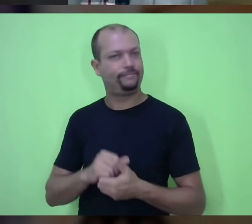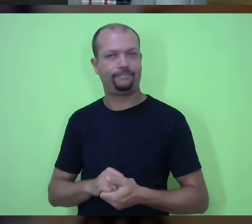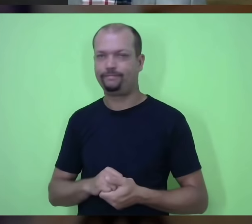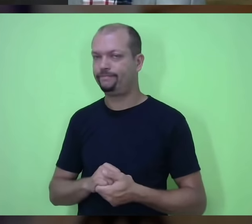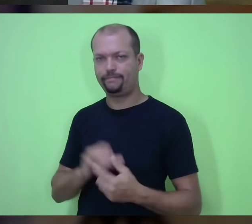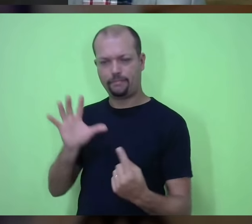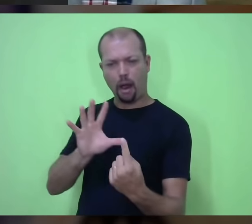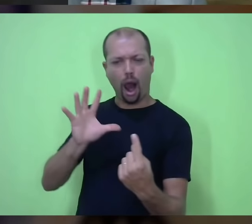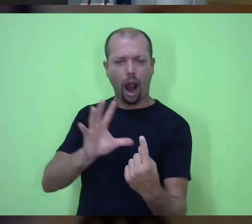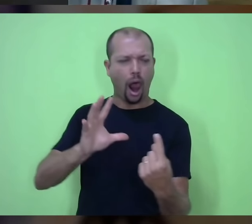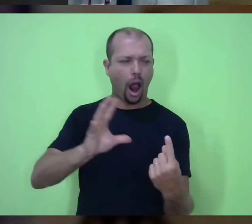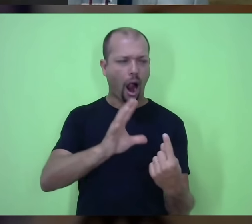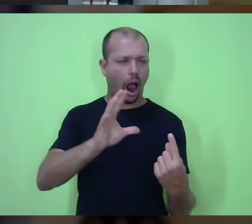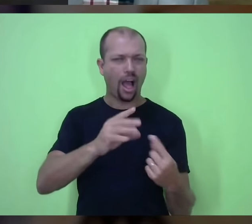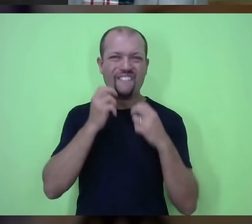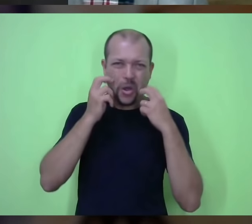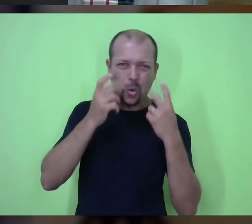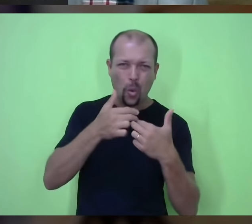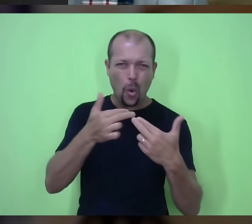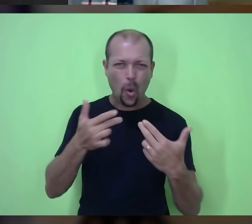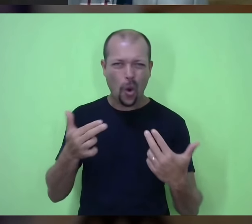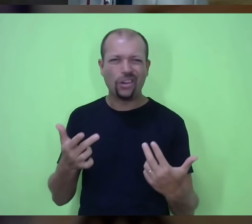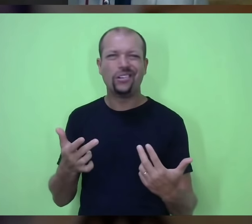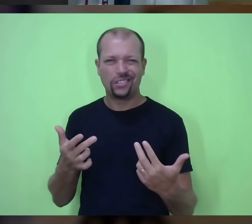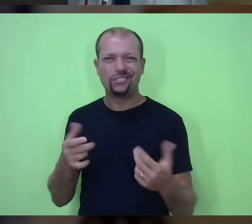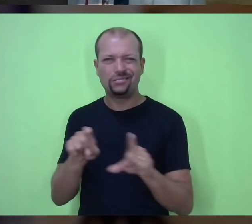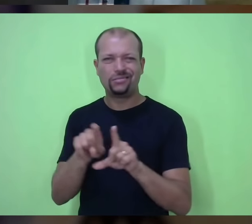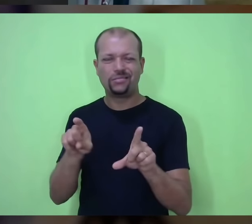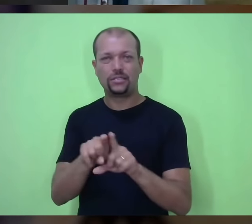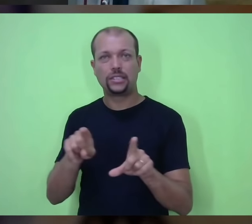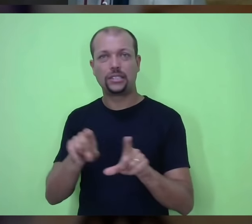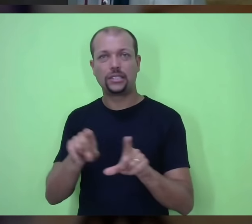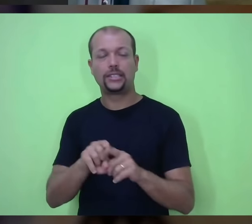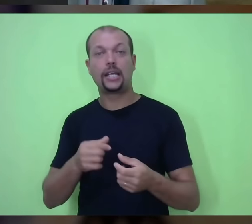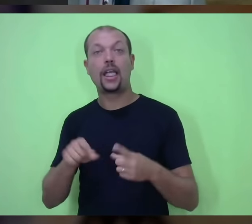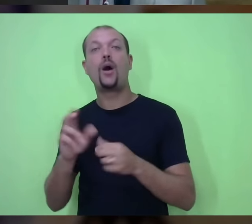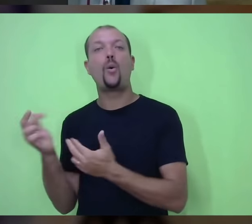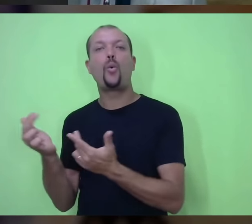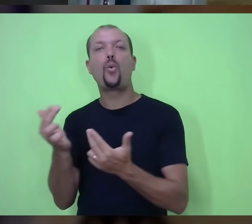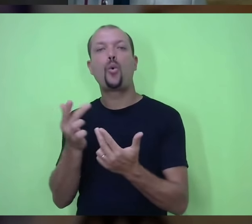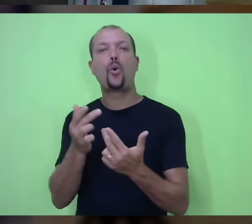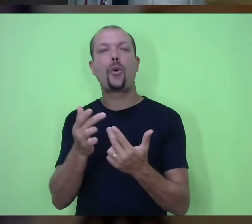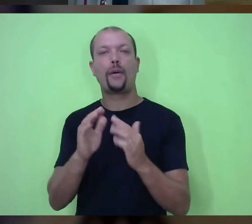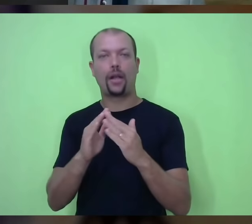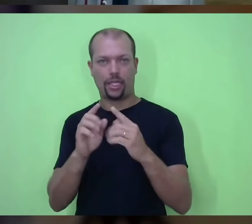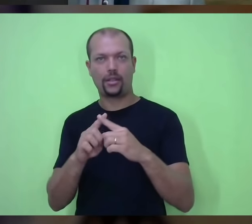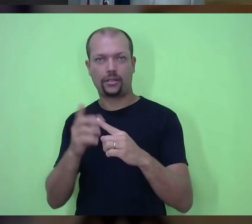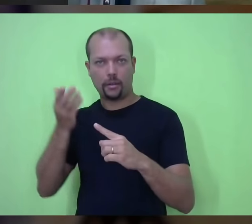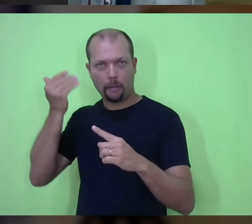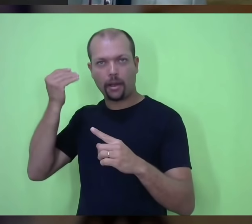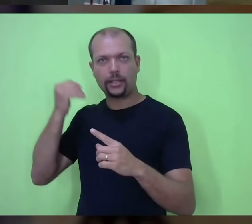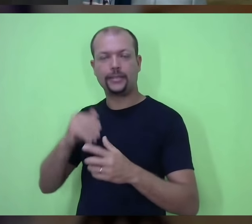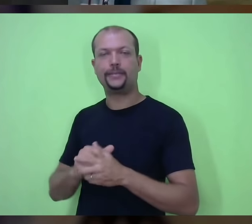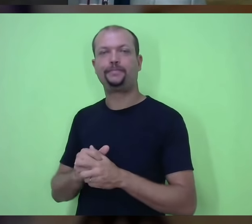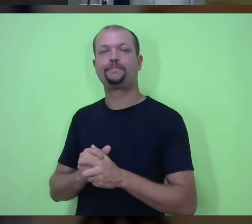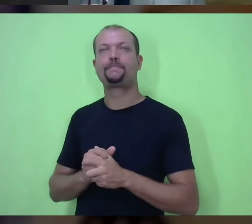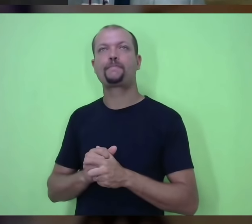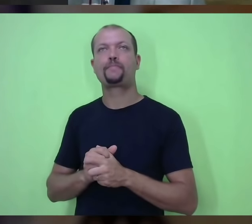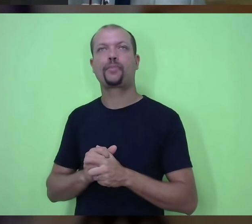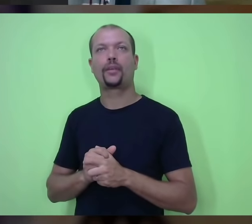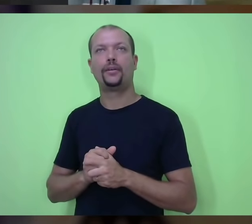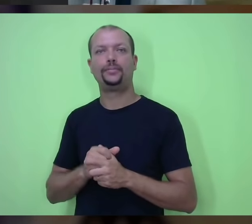Perseguições, opróbrio. E aparentemente, os irmãos da igreja, das